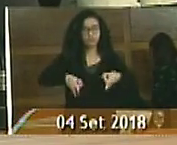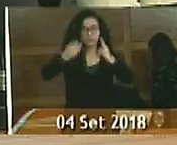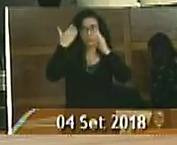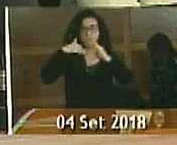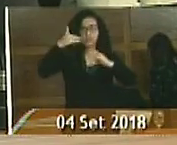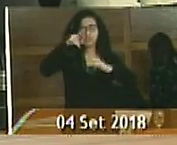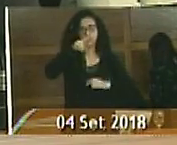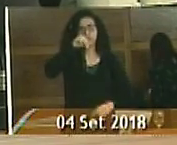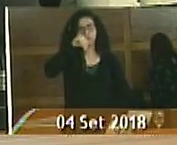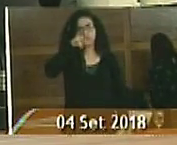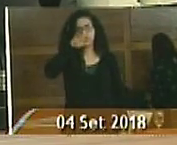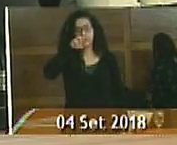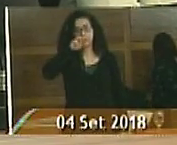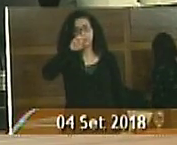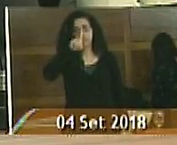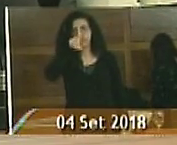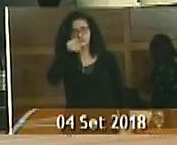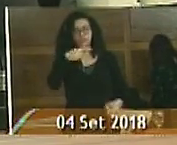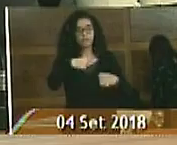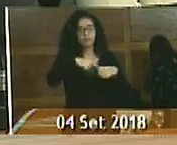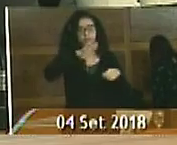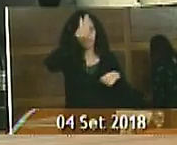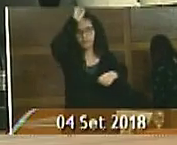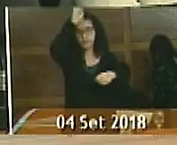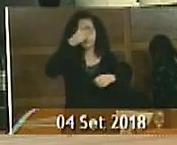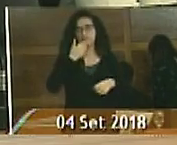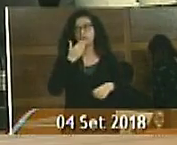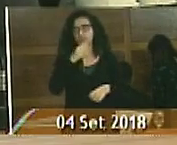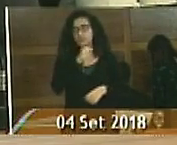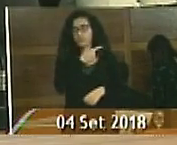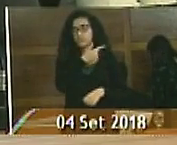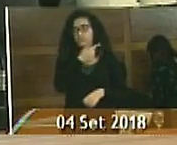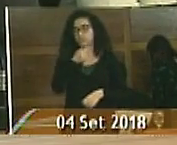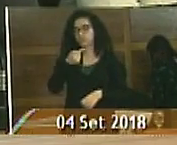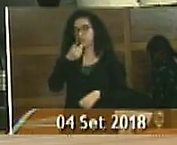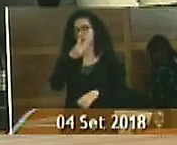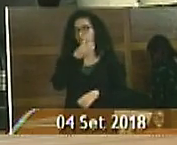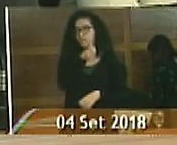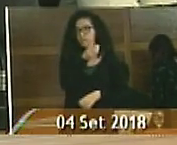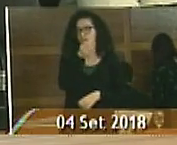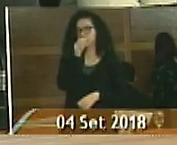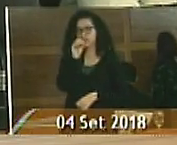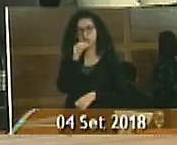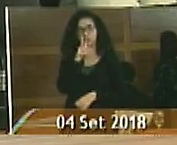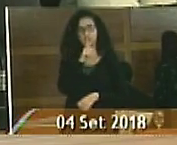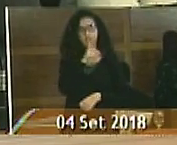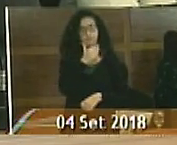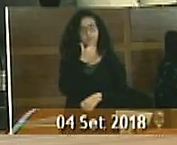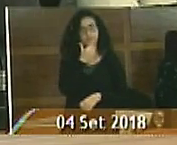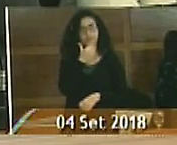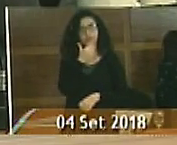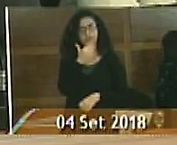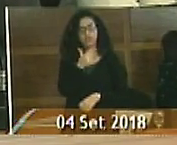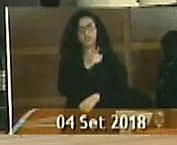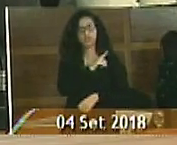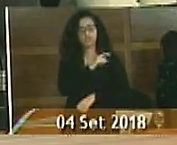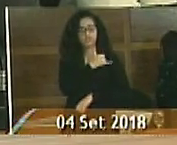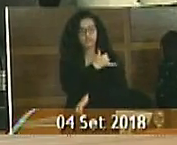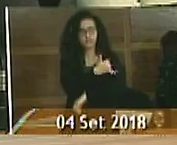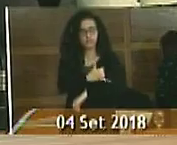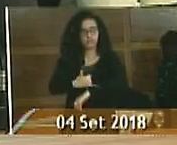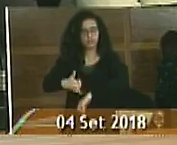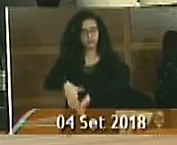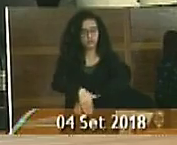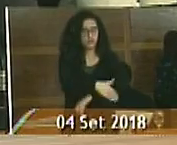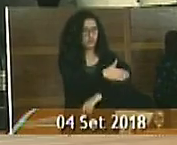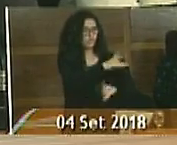Unimed, bairro Parque das Palmeiras. Indicação 2760, o asfaltamento da travessa Molejão, bairro